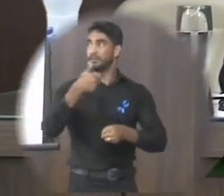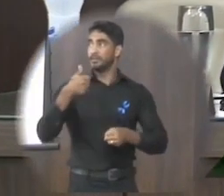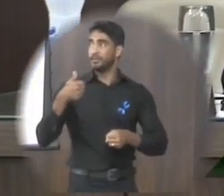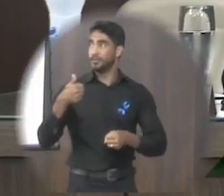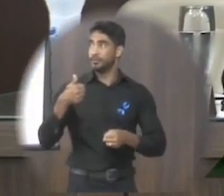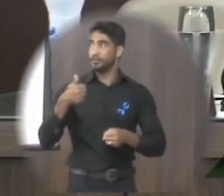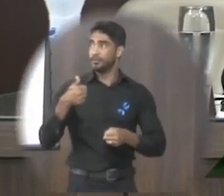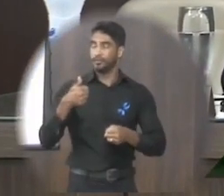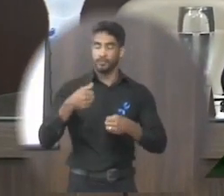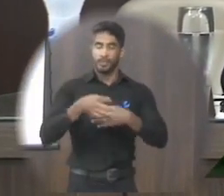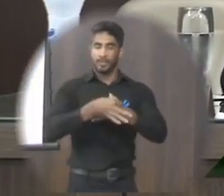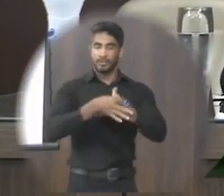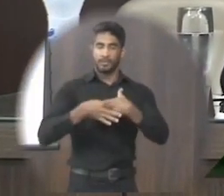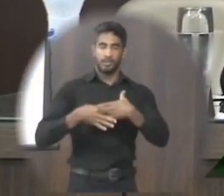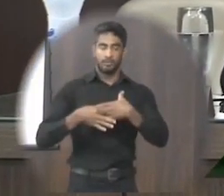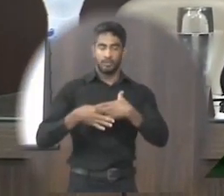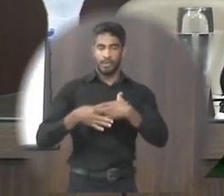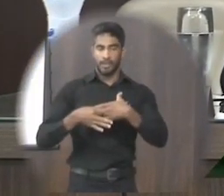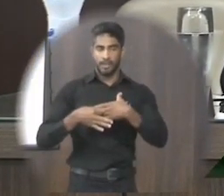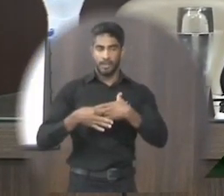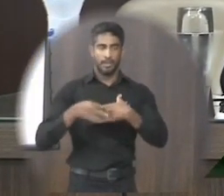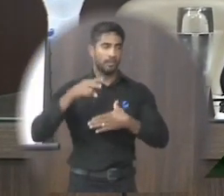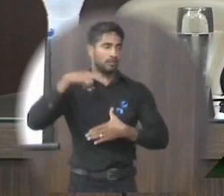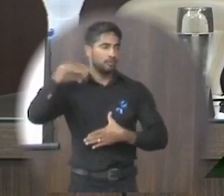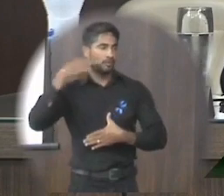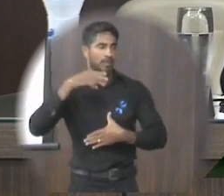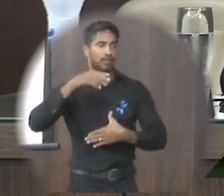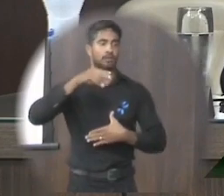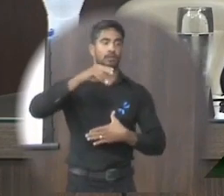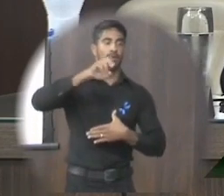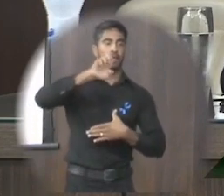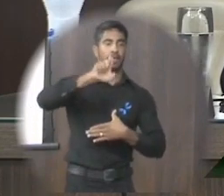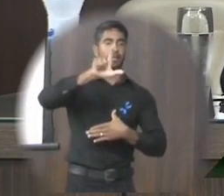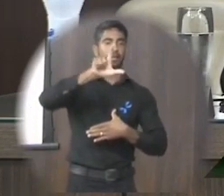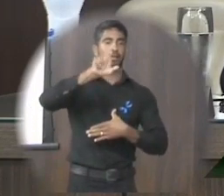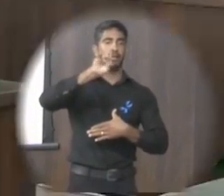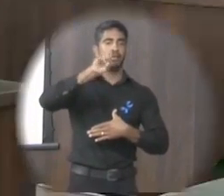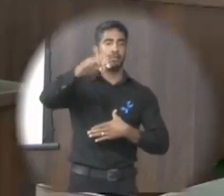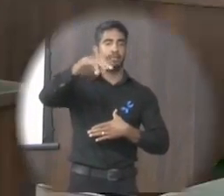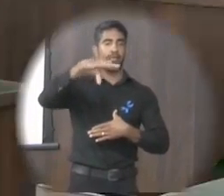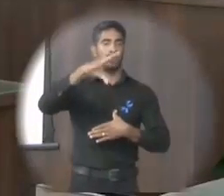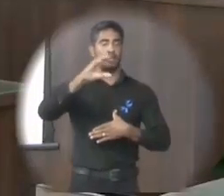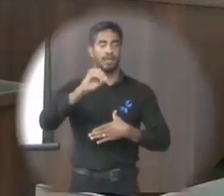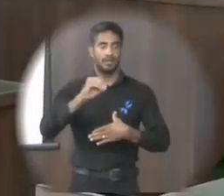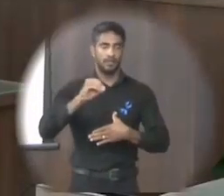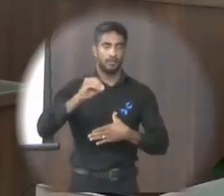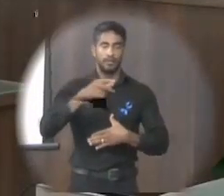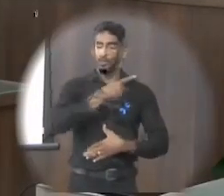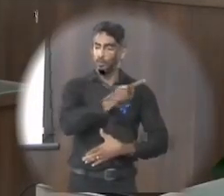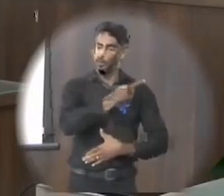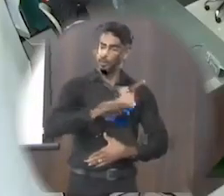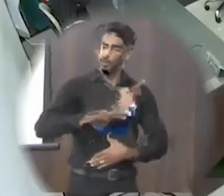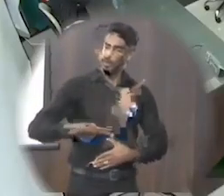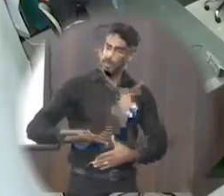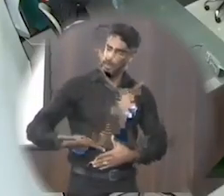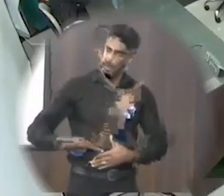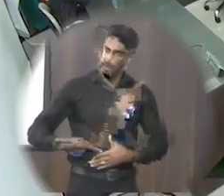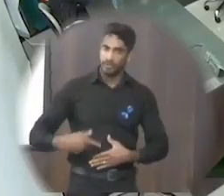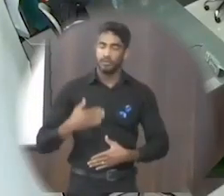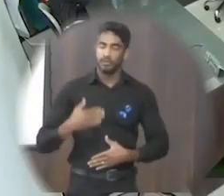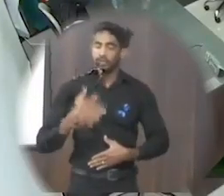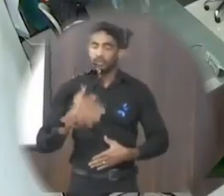116/2021, de autoria do vereador Ismácio Bois Ferreira, Roma. Excelentíssimo senhor presidente,